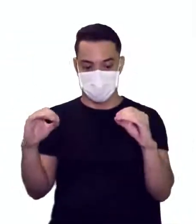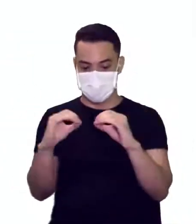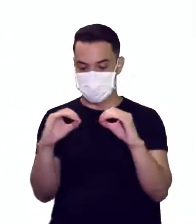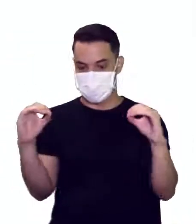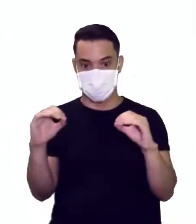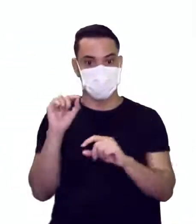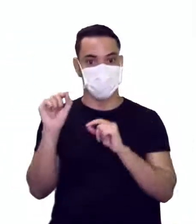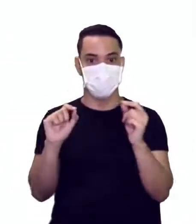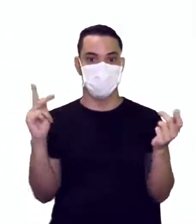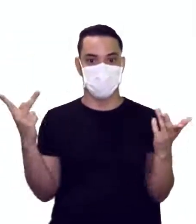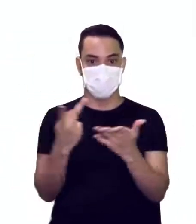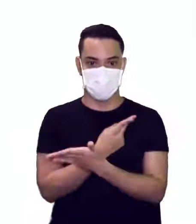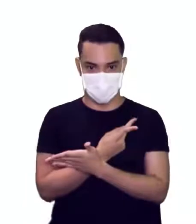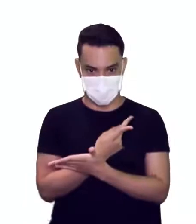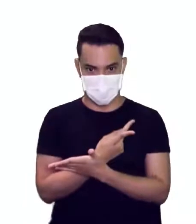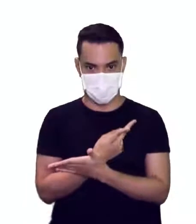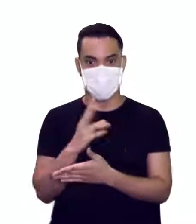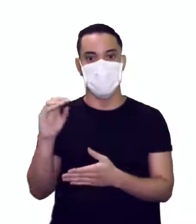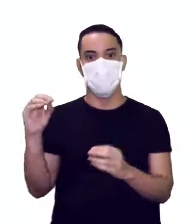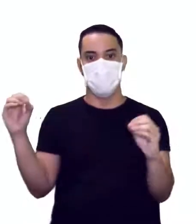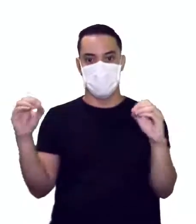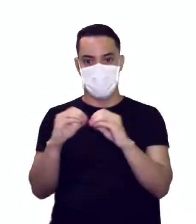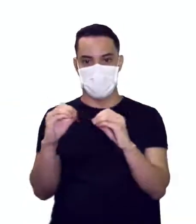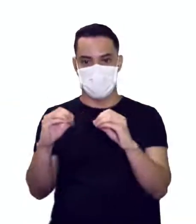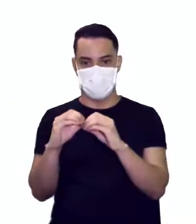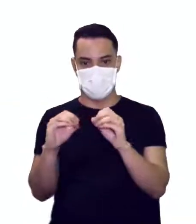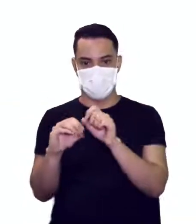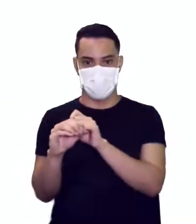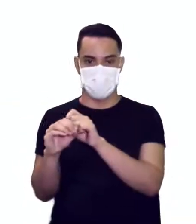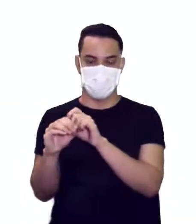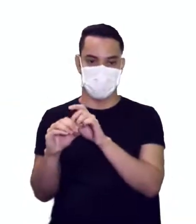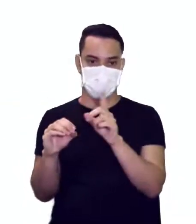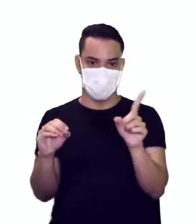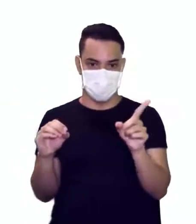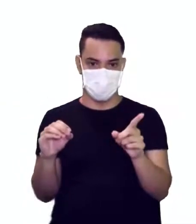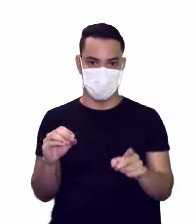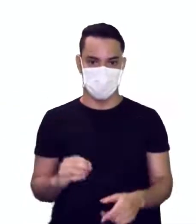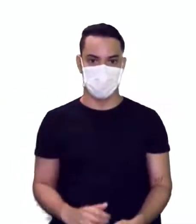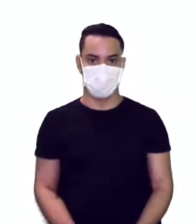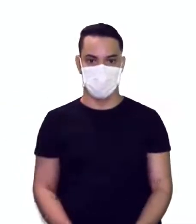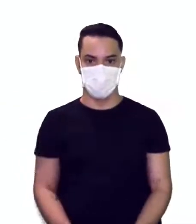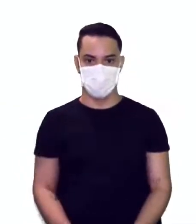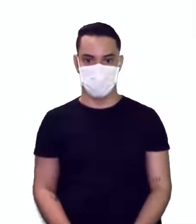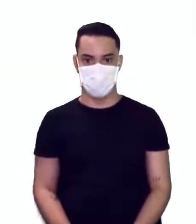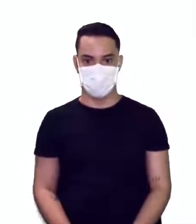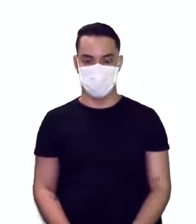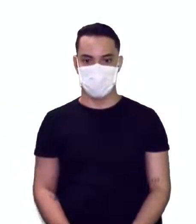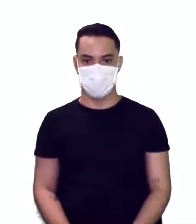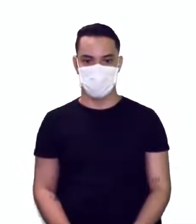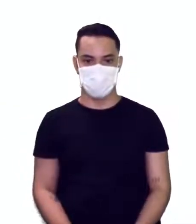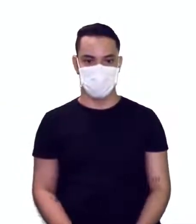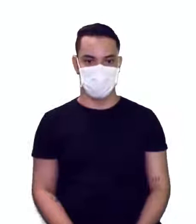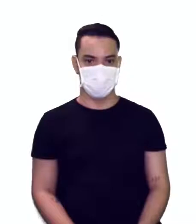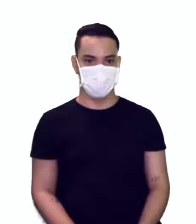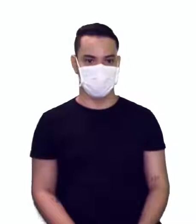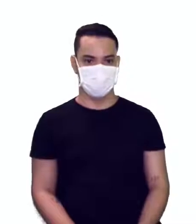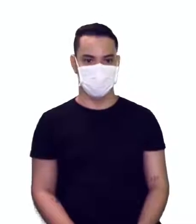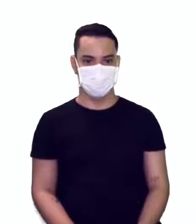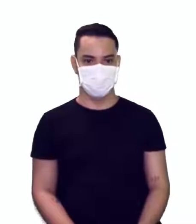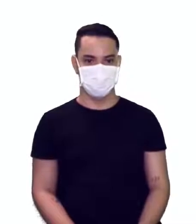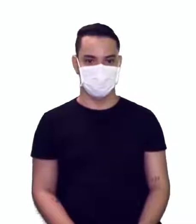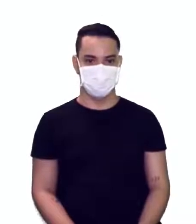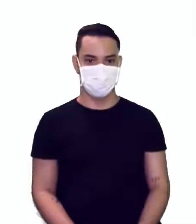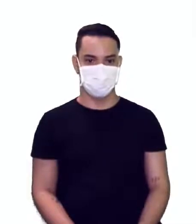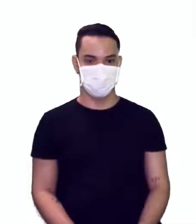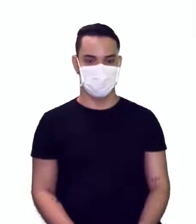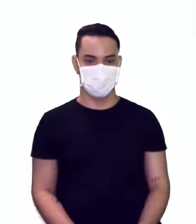está aqui no segundo corpo, ele vai passar para o primeiro. Opa, vamos ver aqui a simulação. Minha simulação não está querendo ir, peraí.